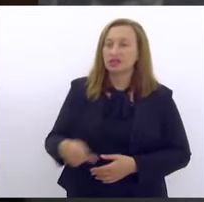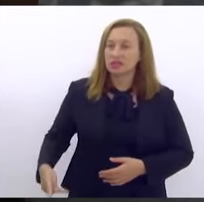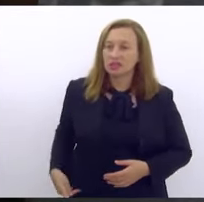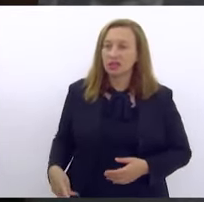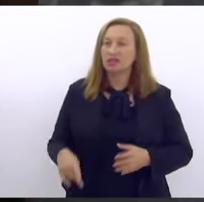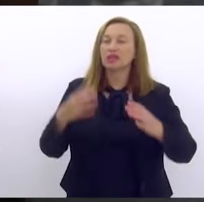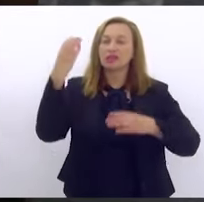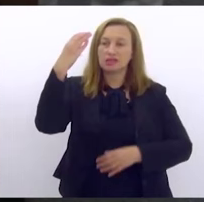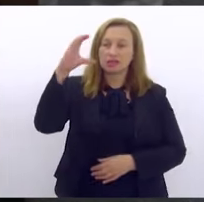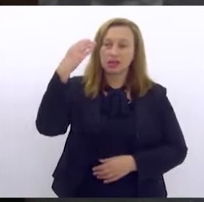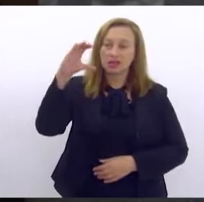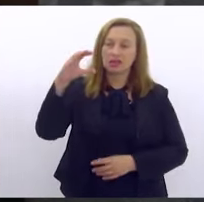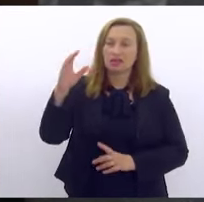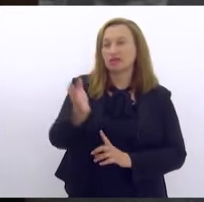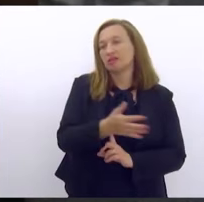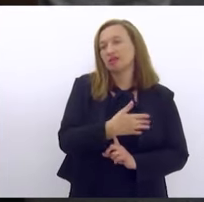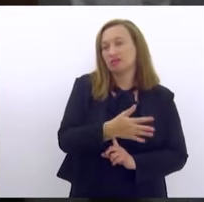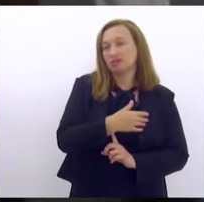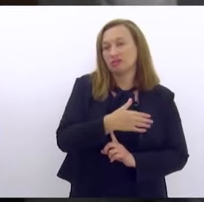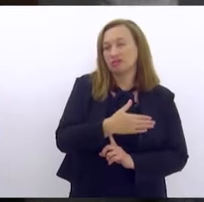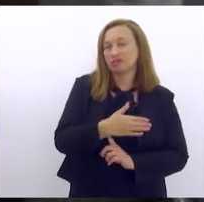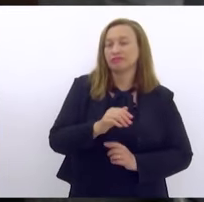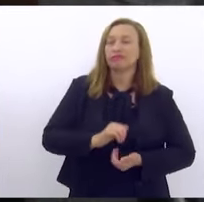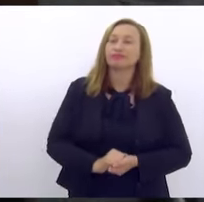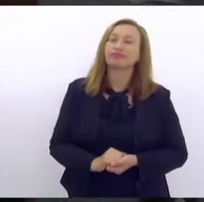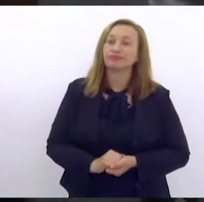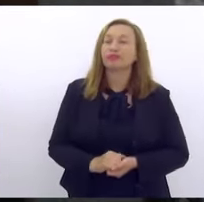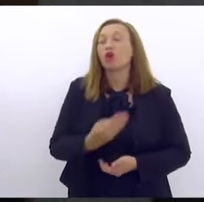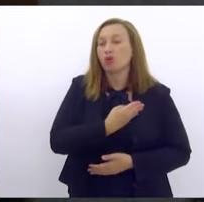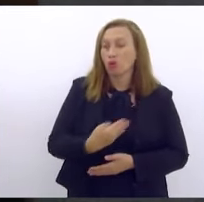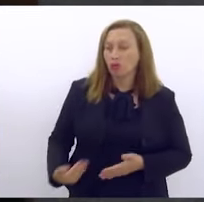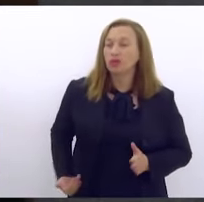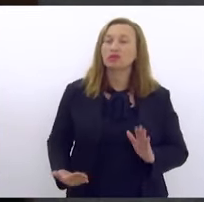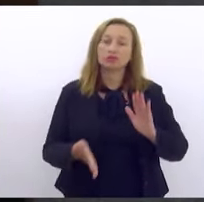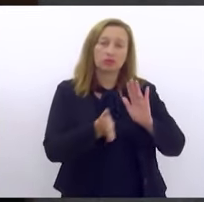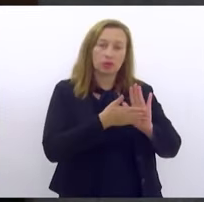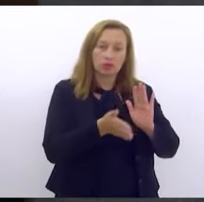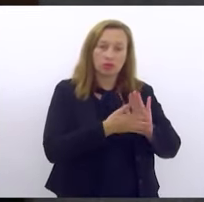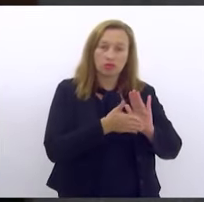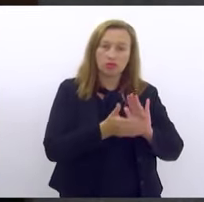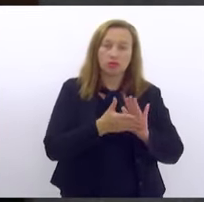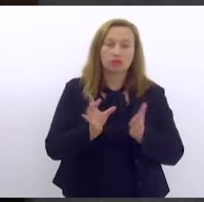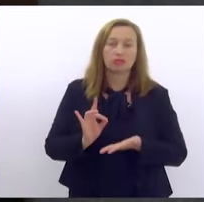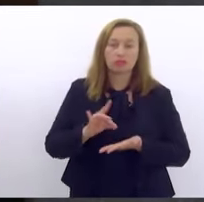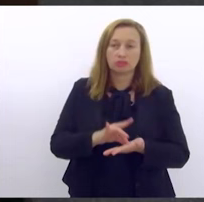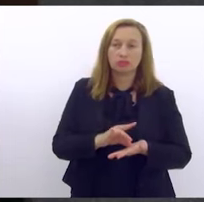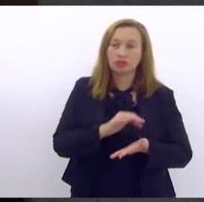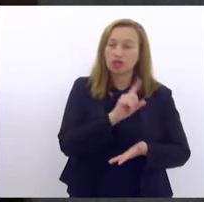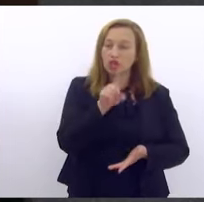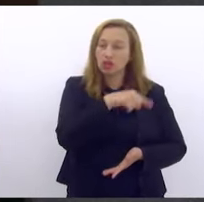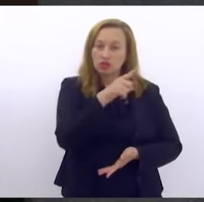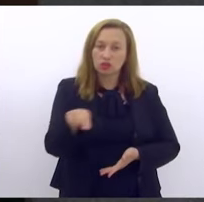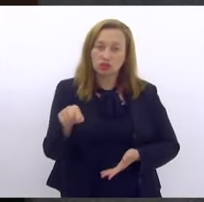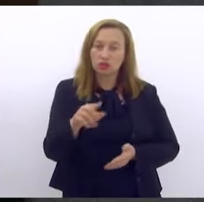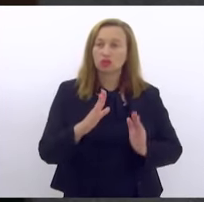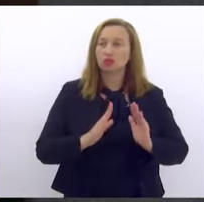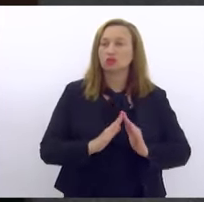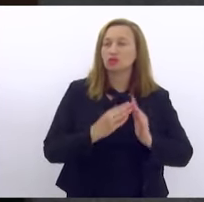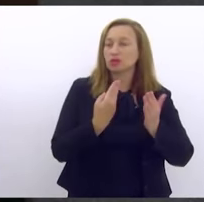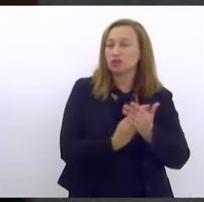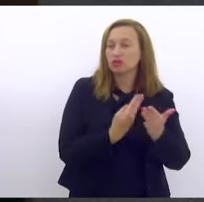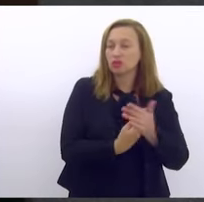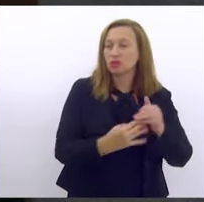Inovação desta Casa, eu destaco que, novamente, o governo, em sua proposta original, excluir os profissionais da FAITEC.